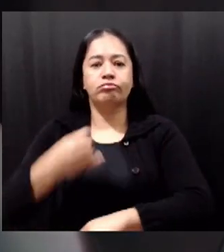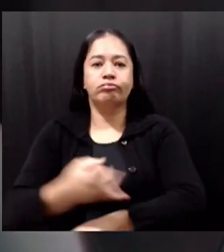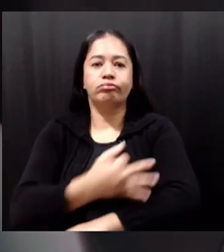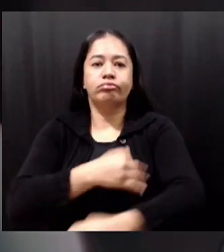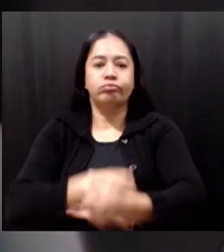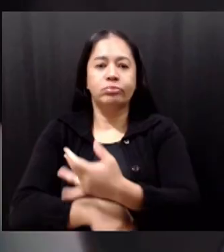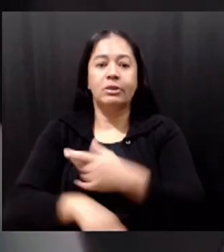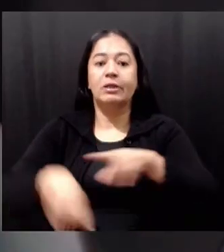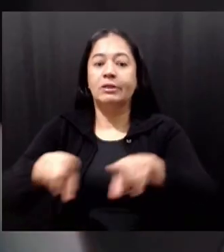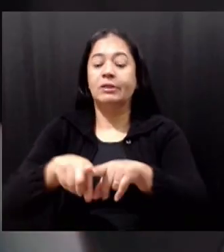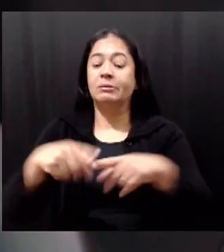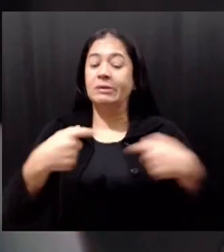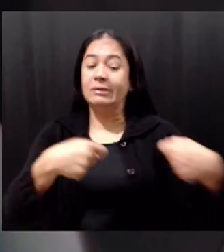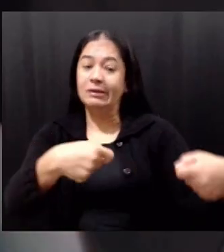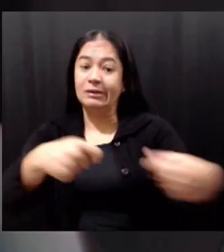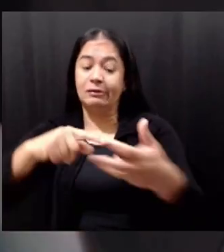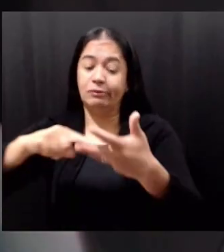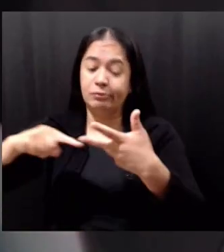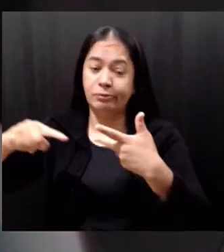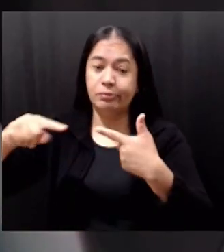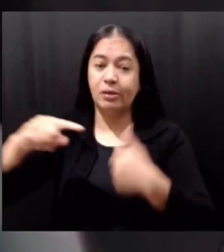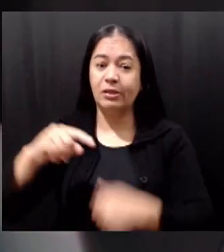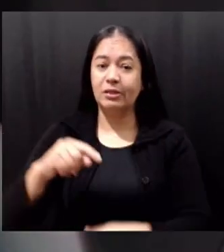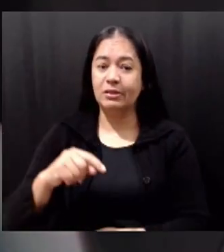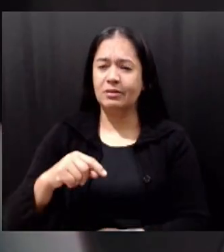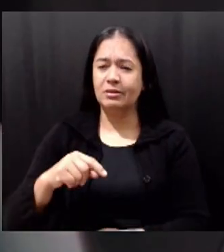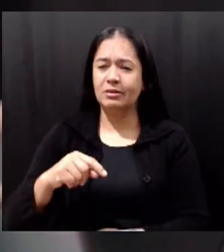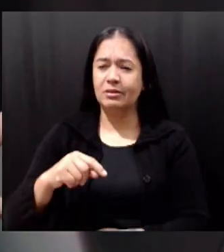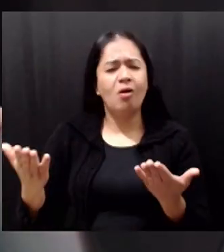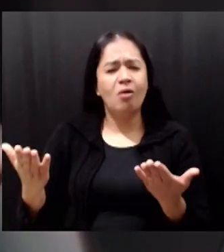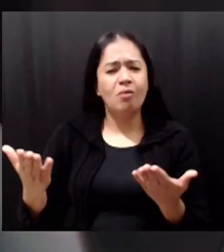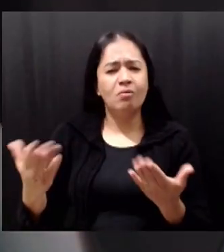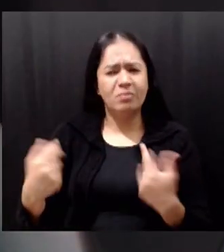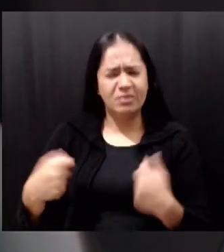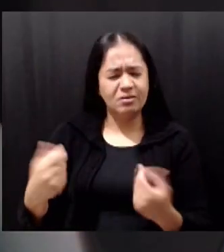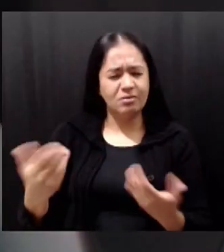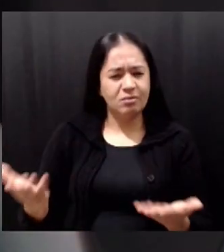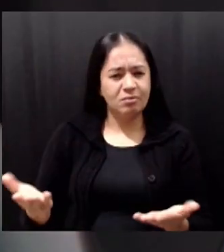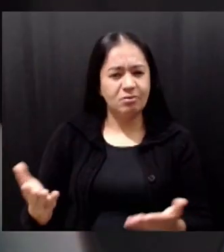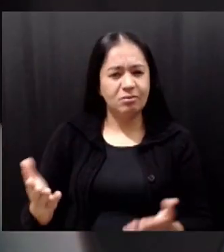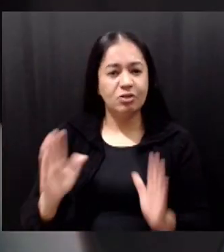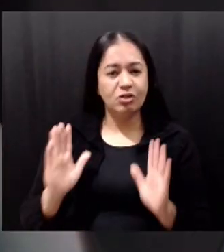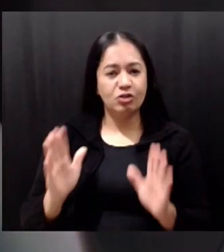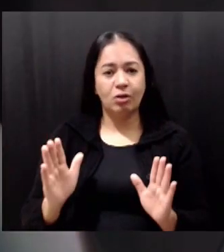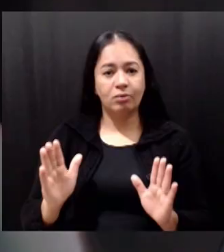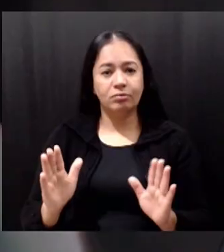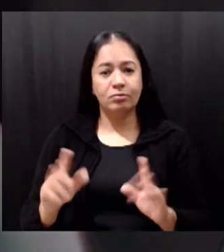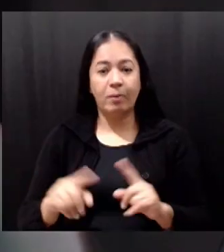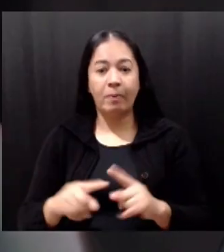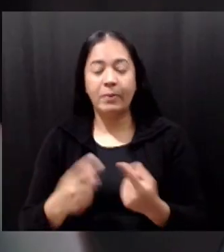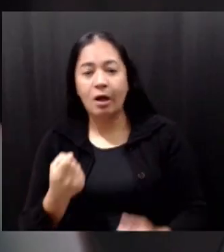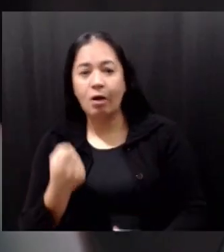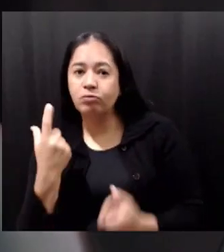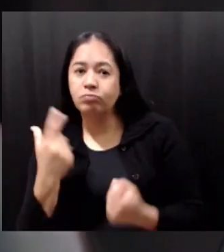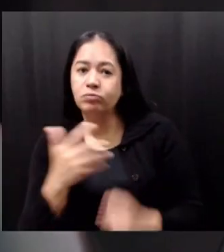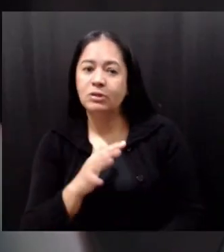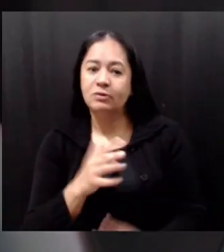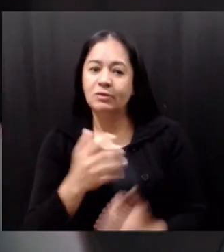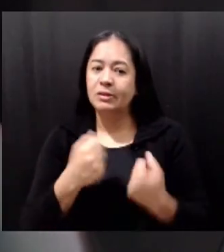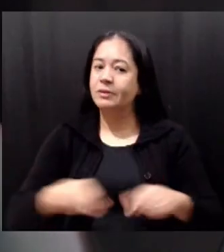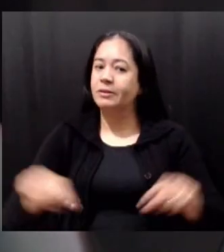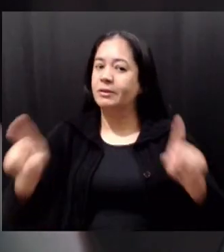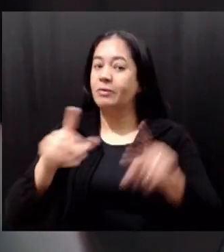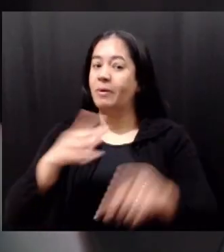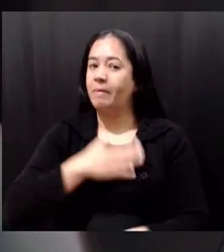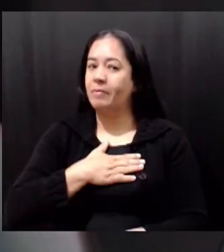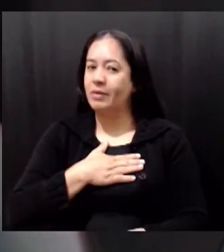necessidades. Será mesmo que são necessidades? Né? É aquilo que está aparecendo ali, mas muitas vezes isso não é uma necessidade minha, isso não é uma demanda